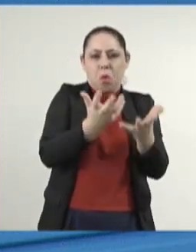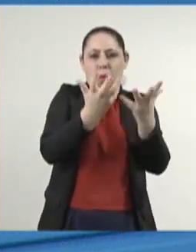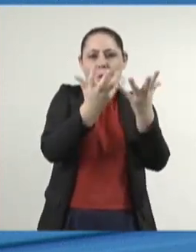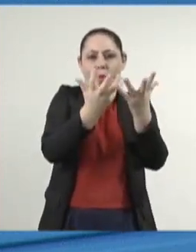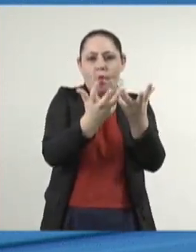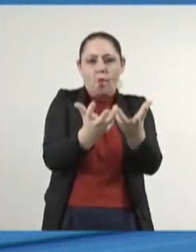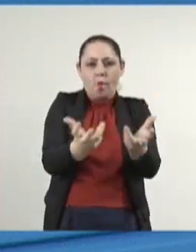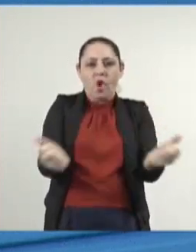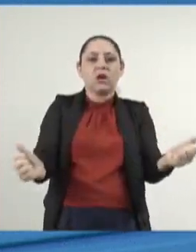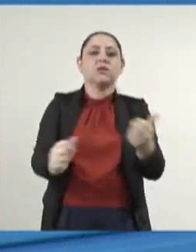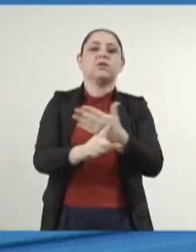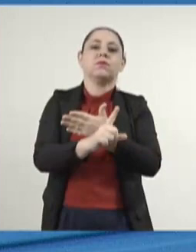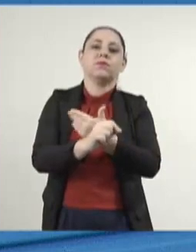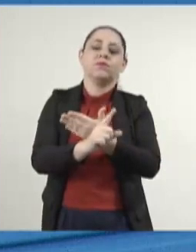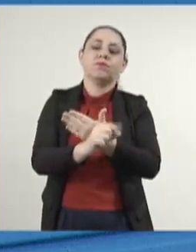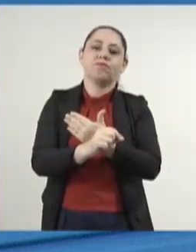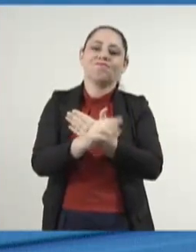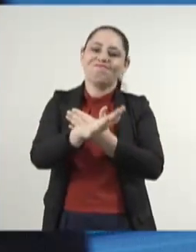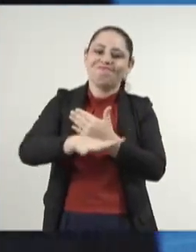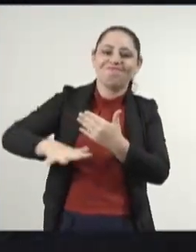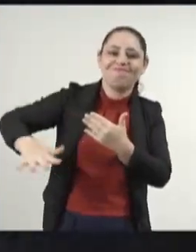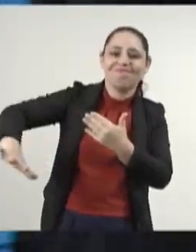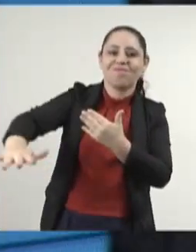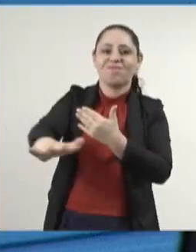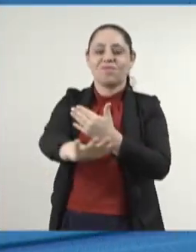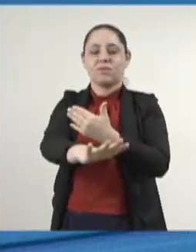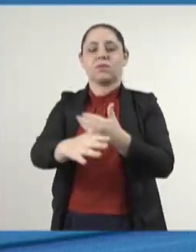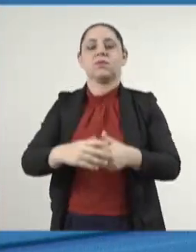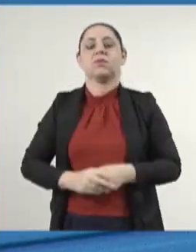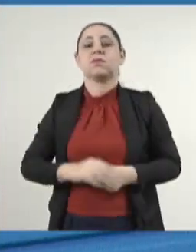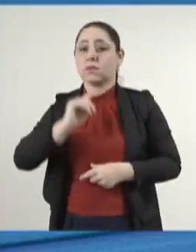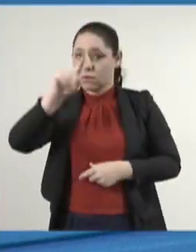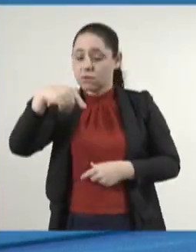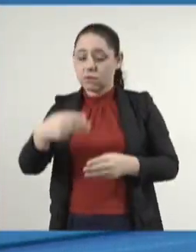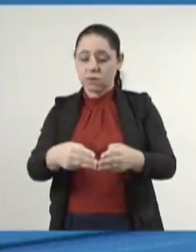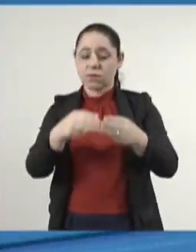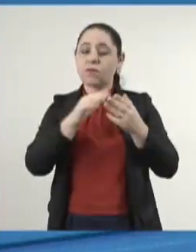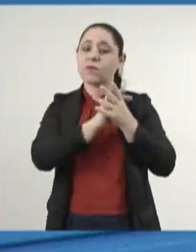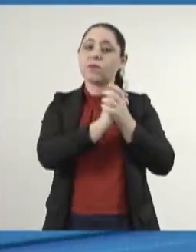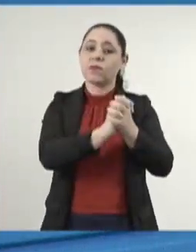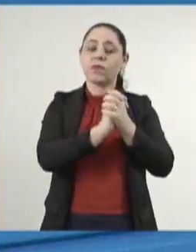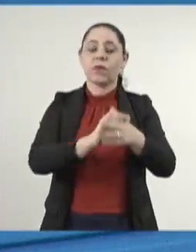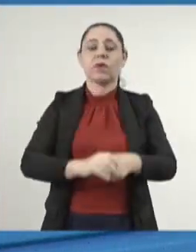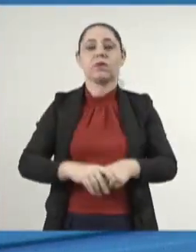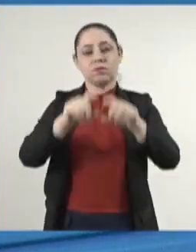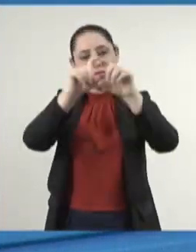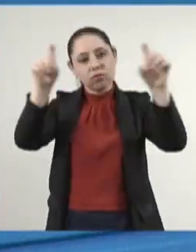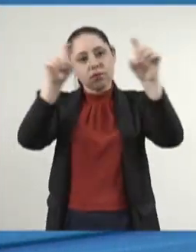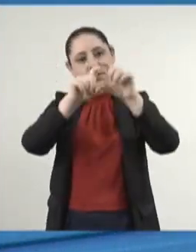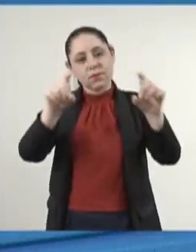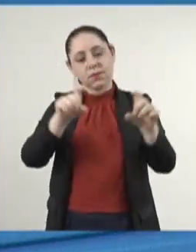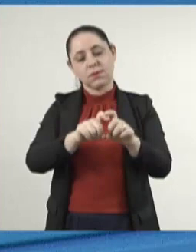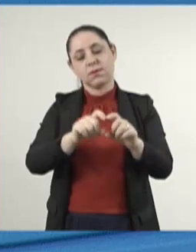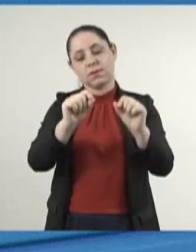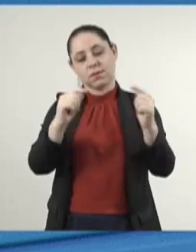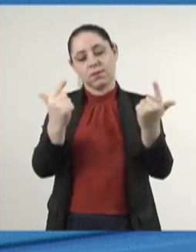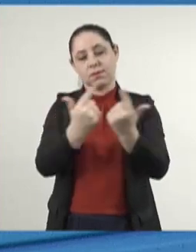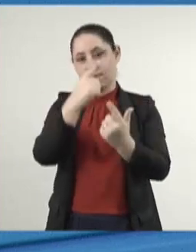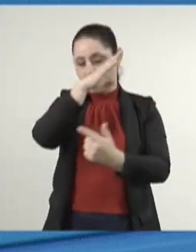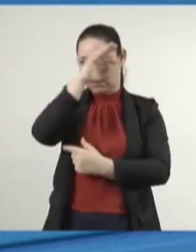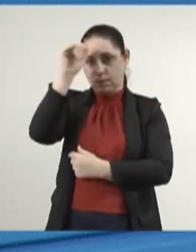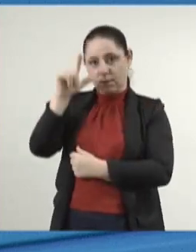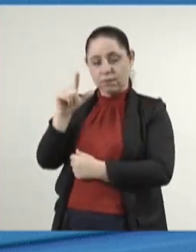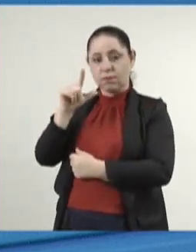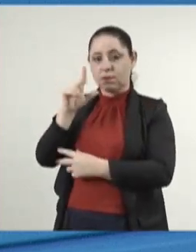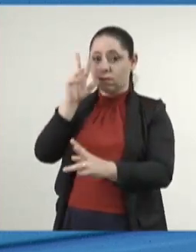bioma pantaneiro e seu entorno. Após aprovada, a moção poderá ser assim redigida: Assembleia Legislativa do Estado de Mato Grosso do